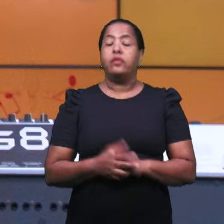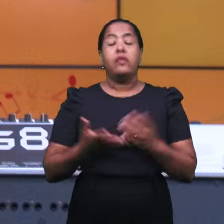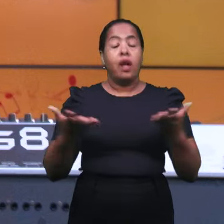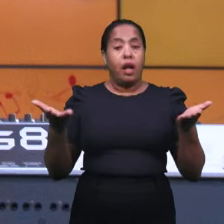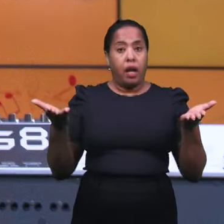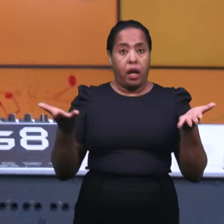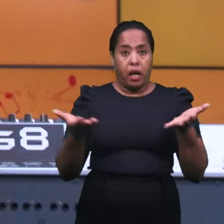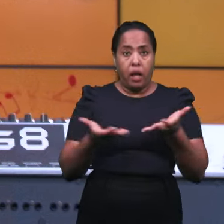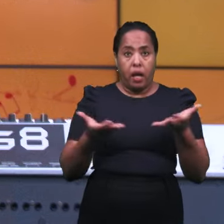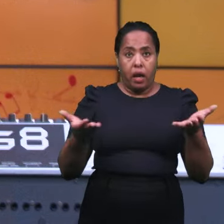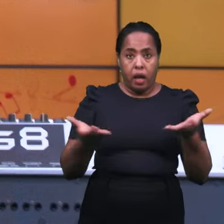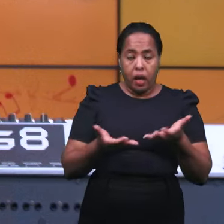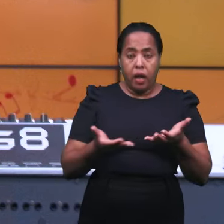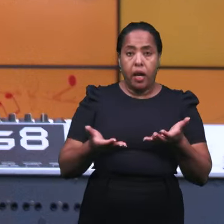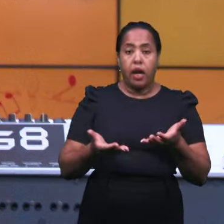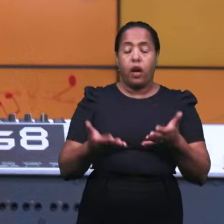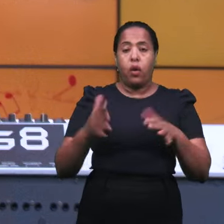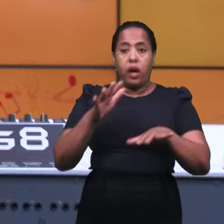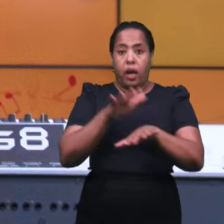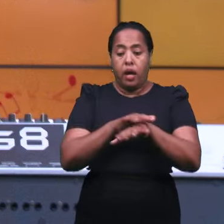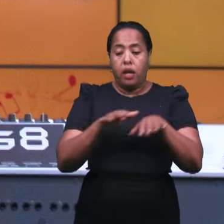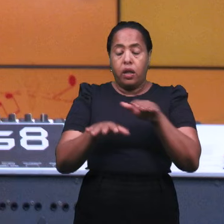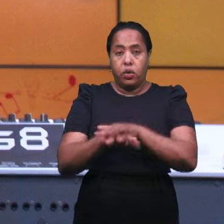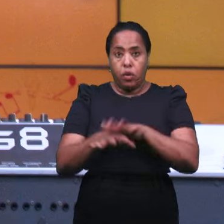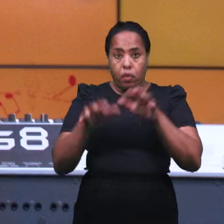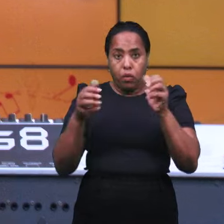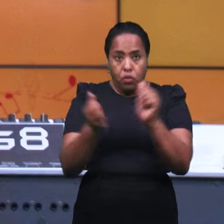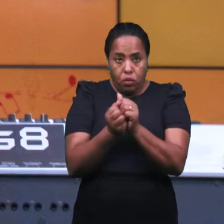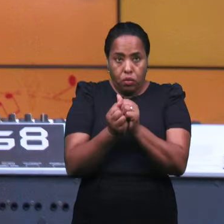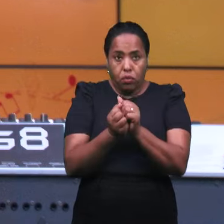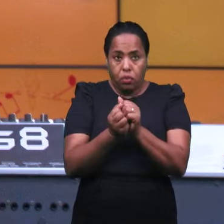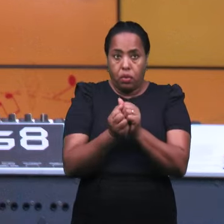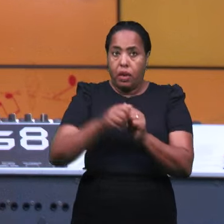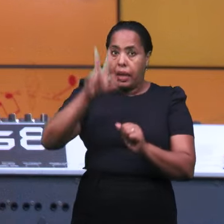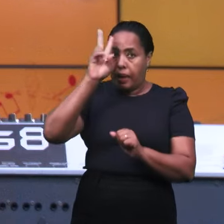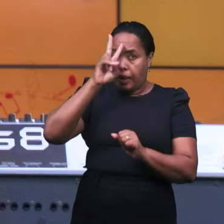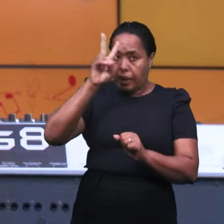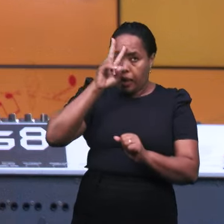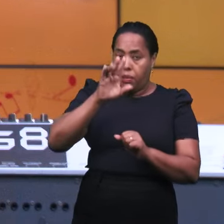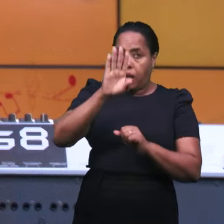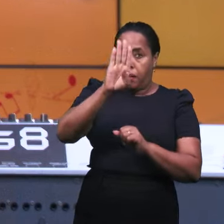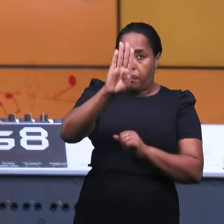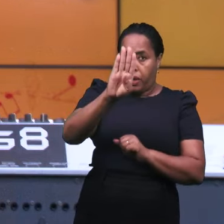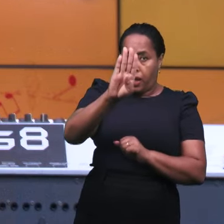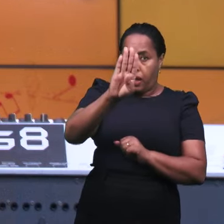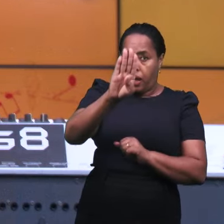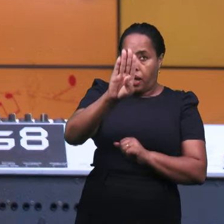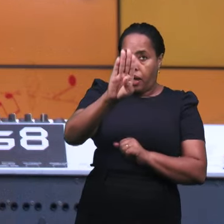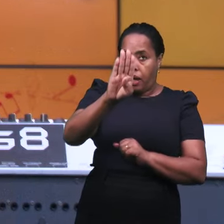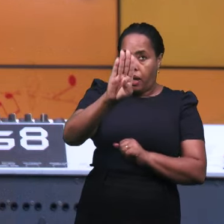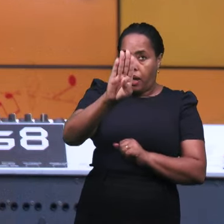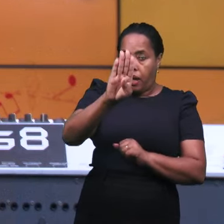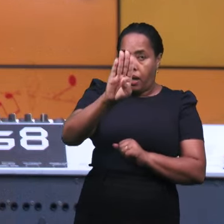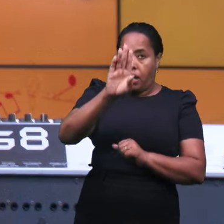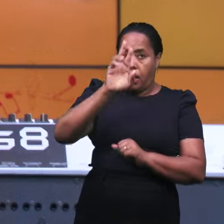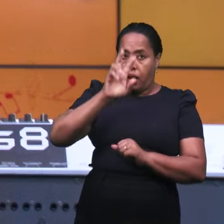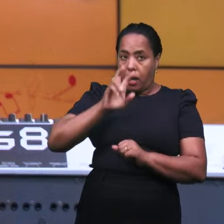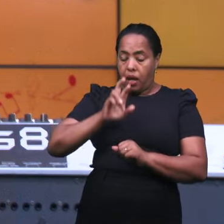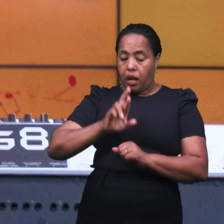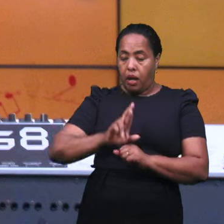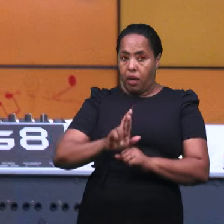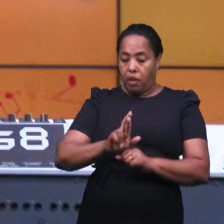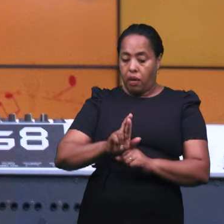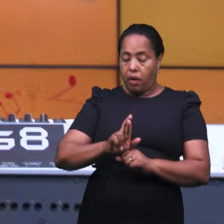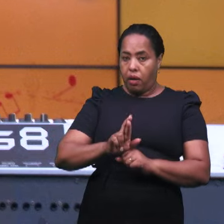Agora nós vamos tocar de mãos juntas, lembrando, acorde de Si maior, que é o B,